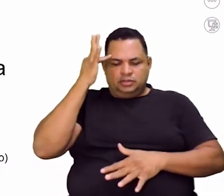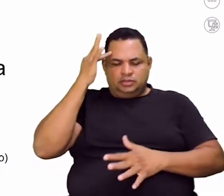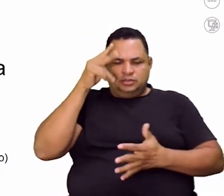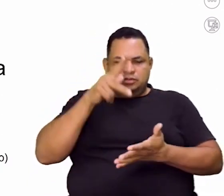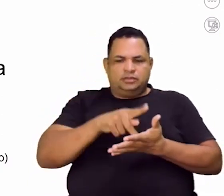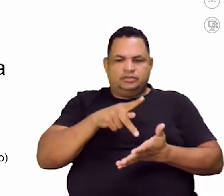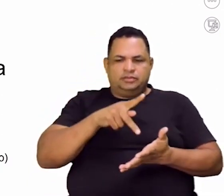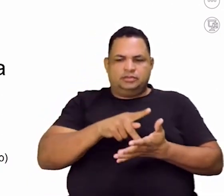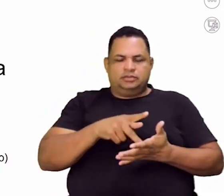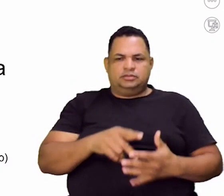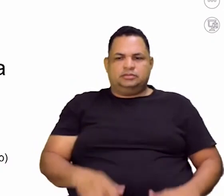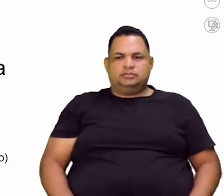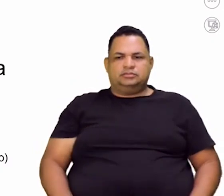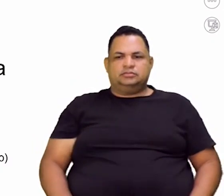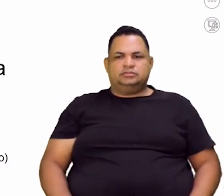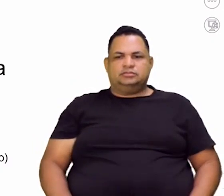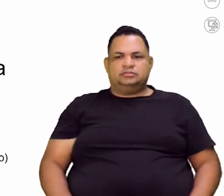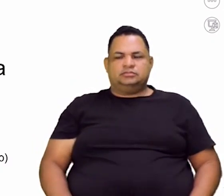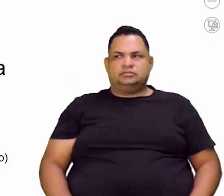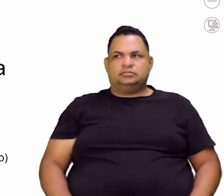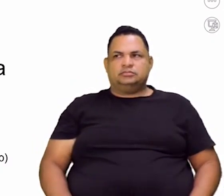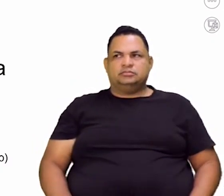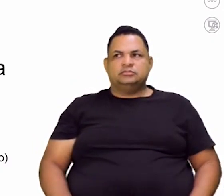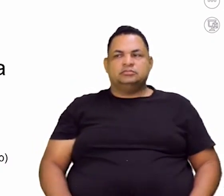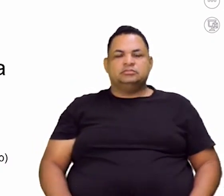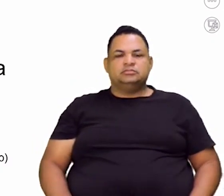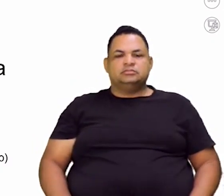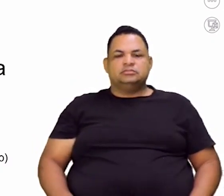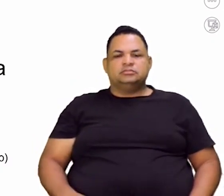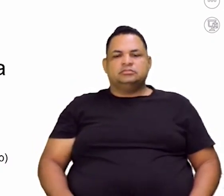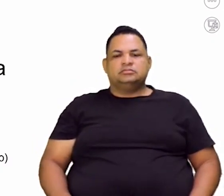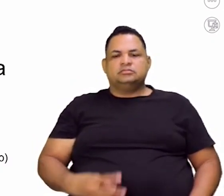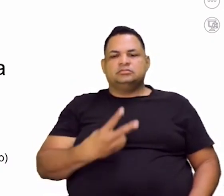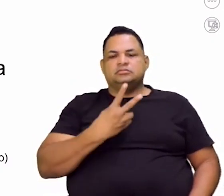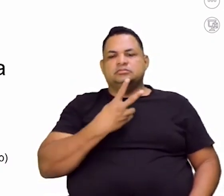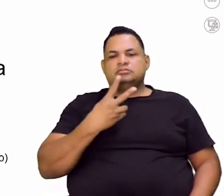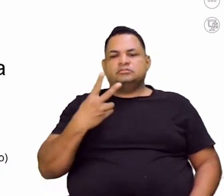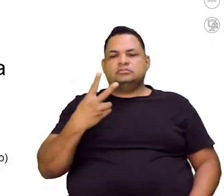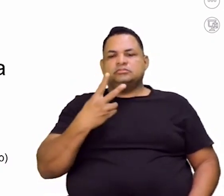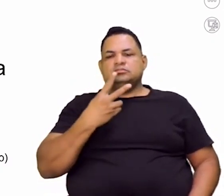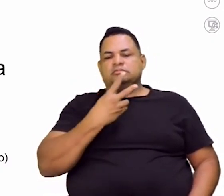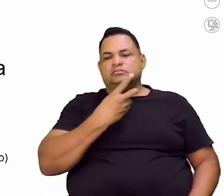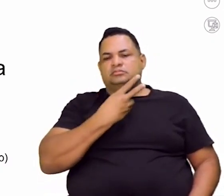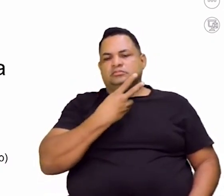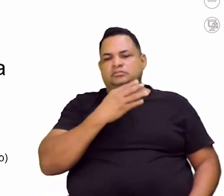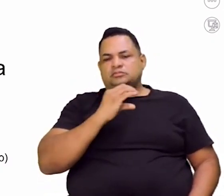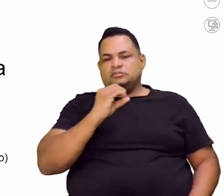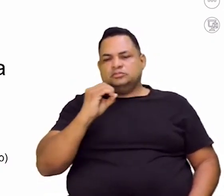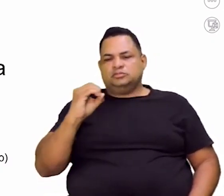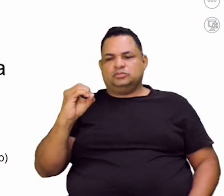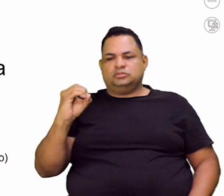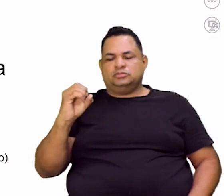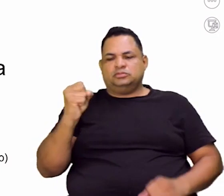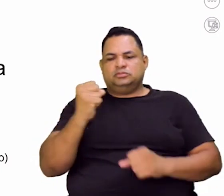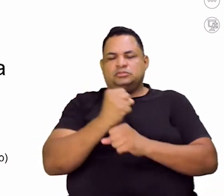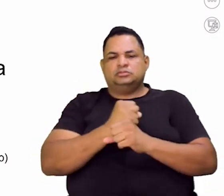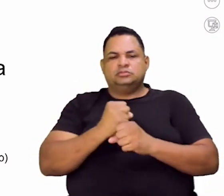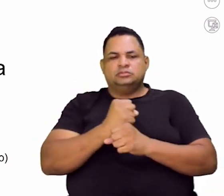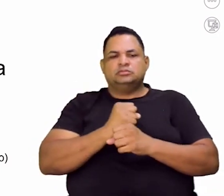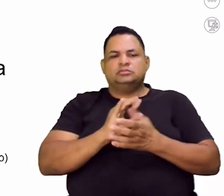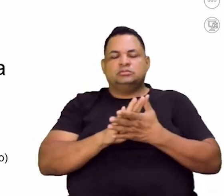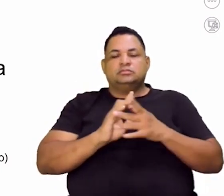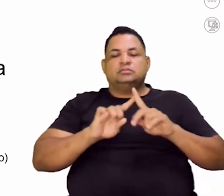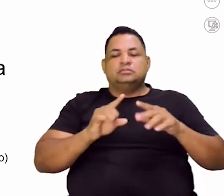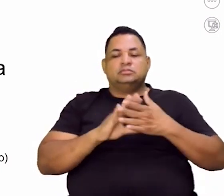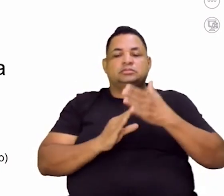É indiscutível, né? Durante 200 anos virou dogma. Mas se surgir uma ideia distinta para